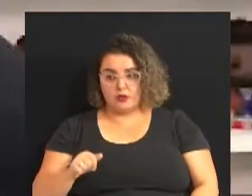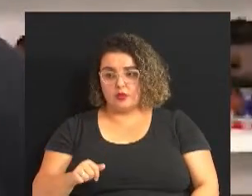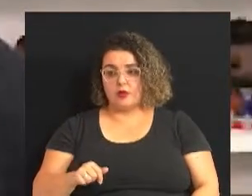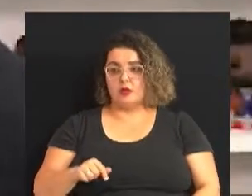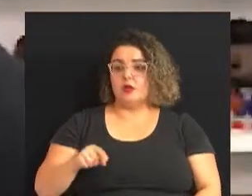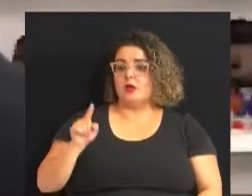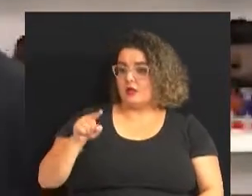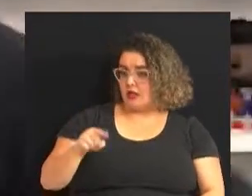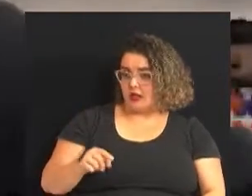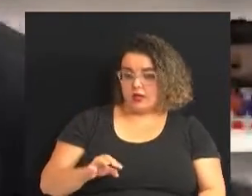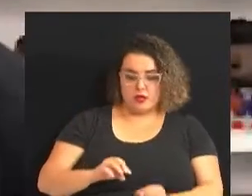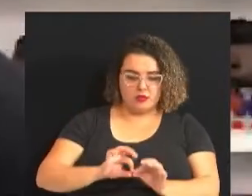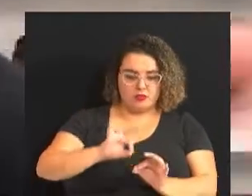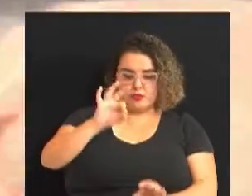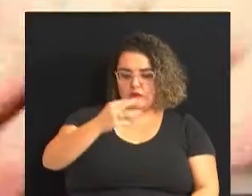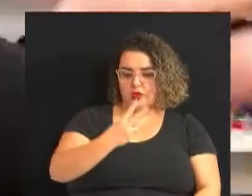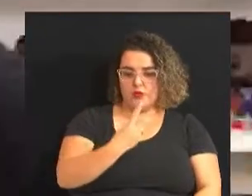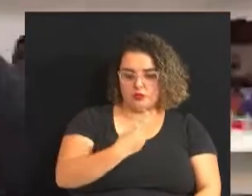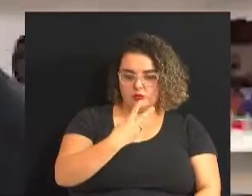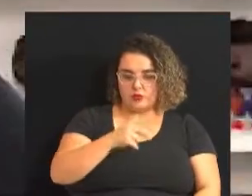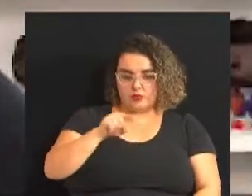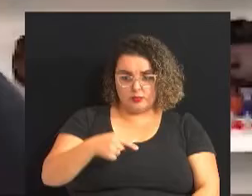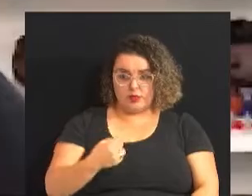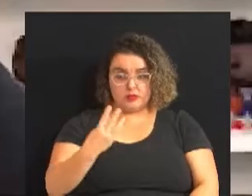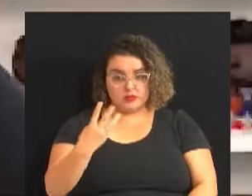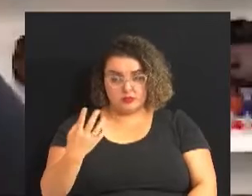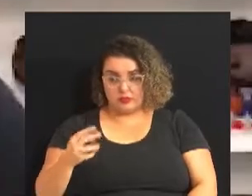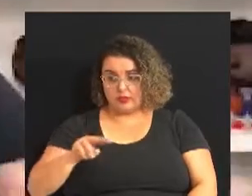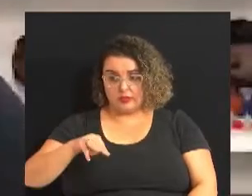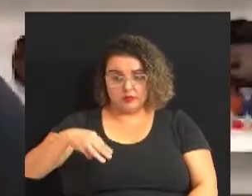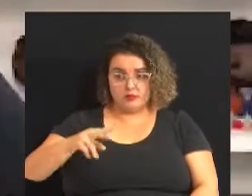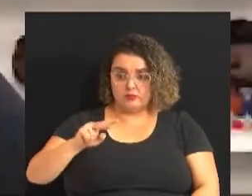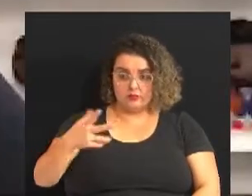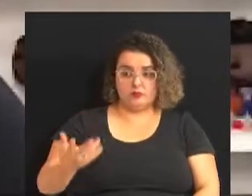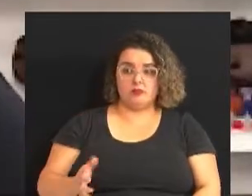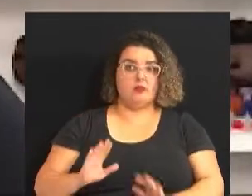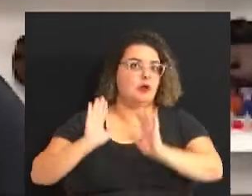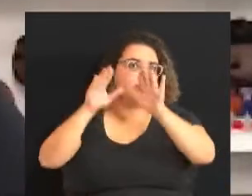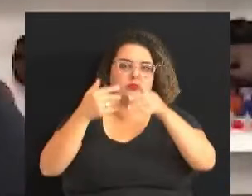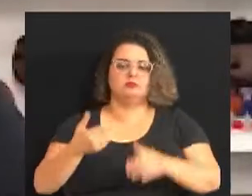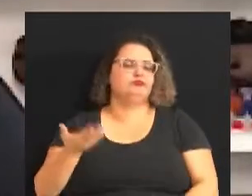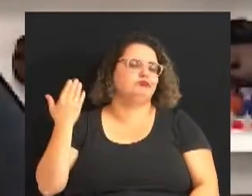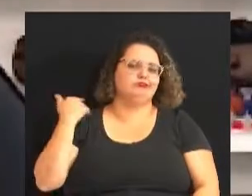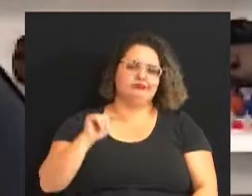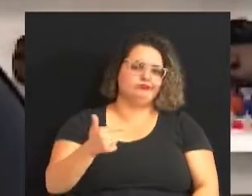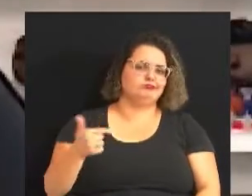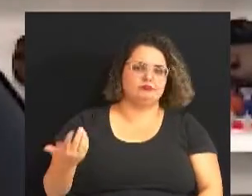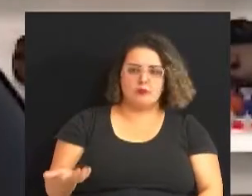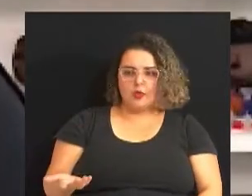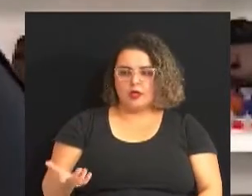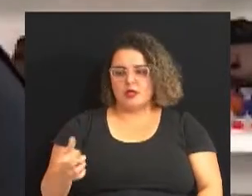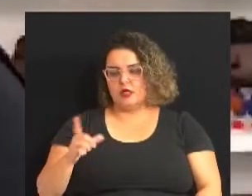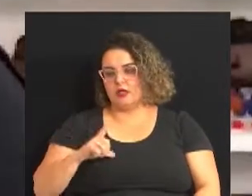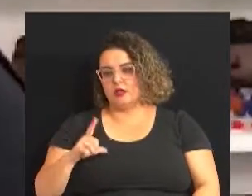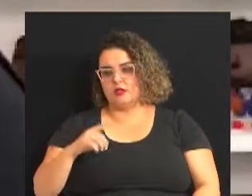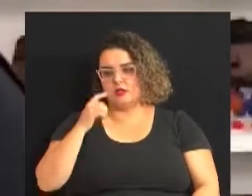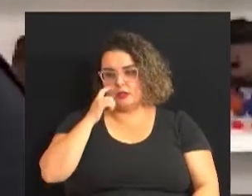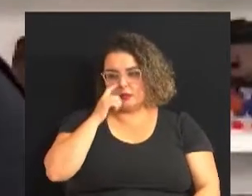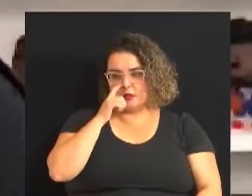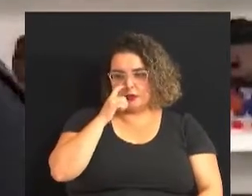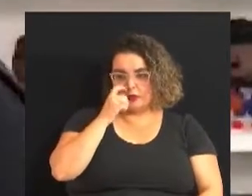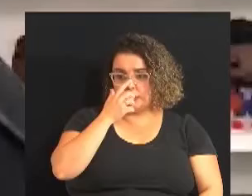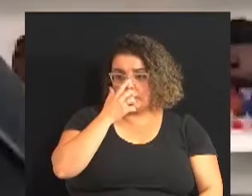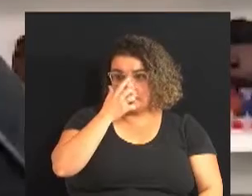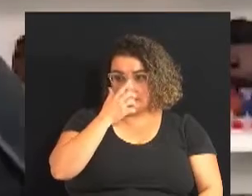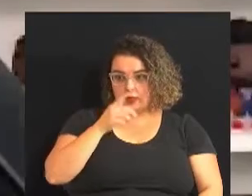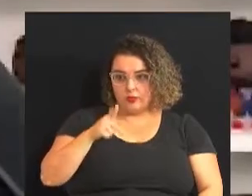cara de 2,13 m que chuta de 3, com aproveitamento. Antigamente não tinha isso, né? Você tinha, era muito definido, o pivô